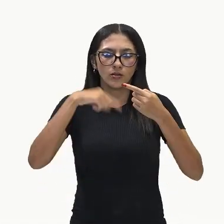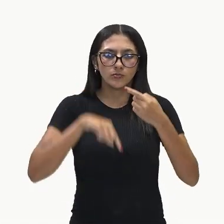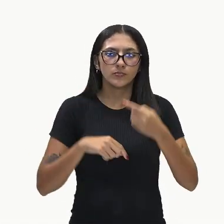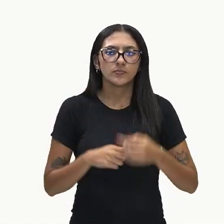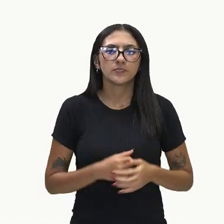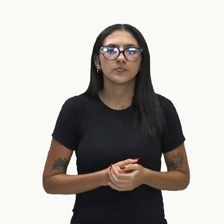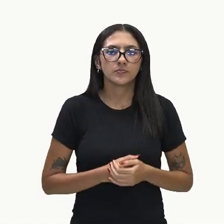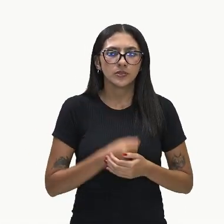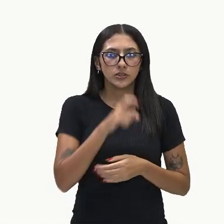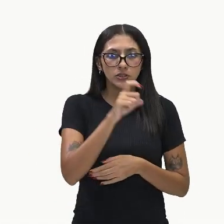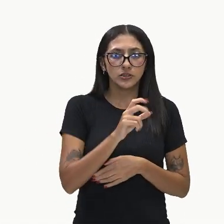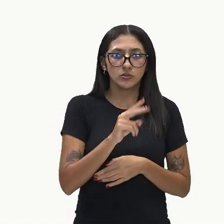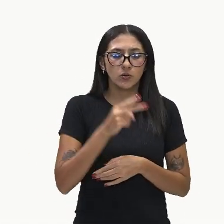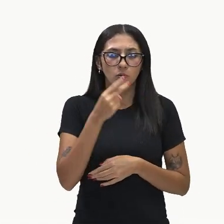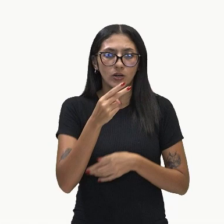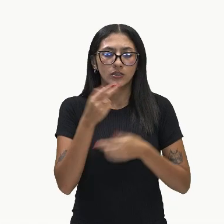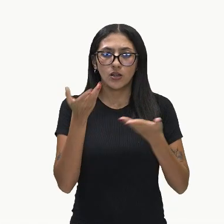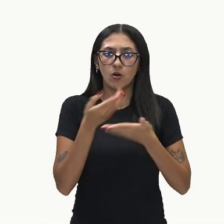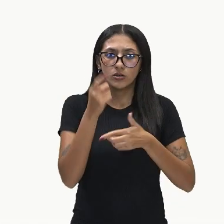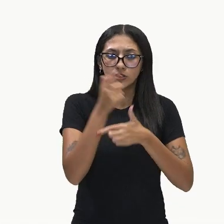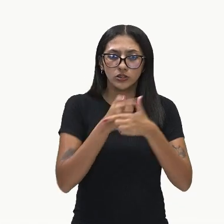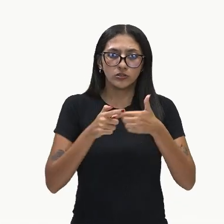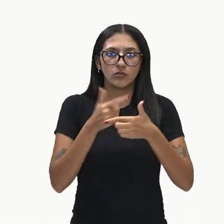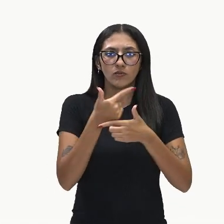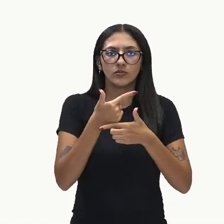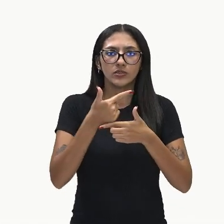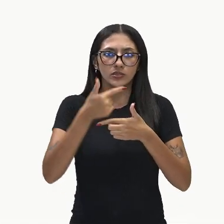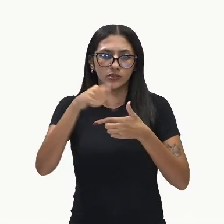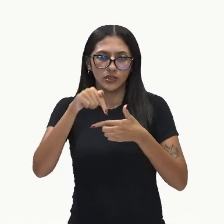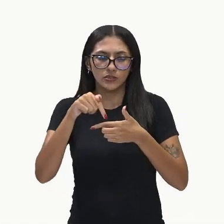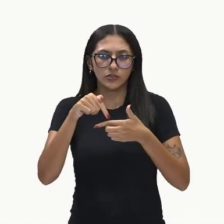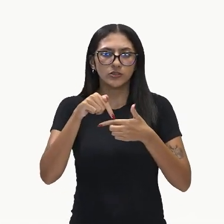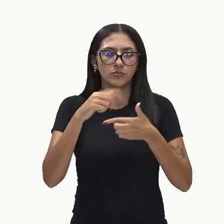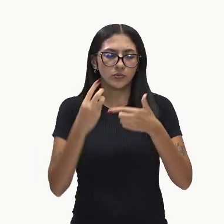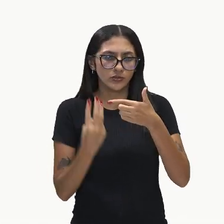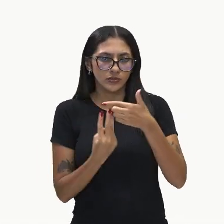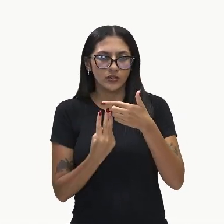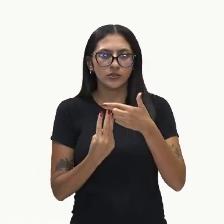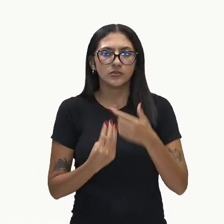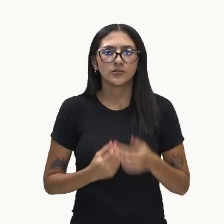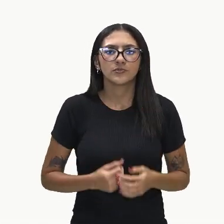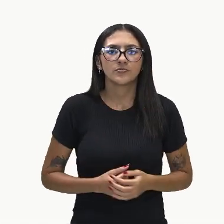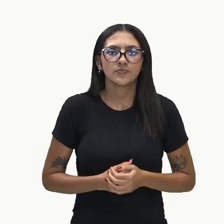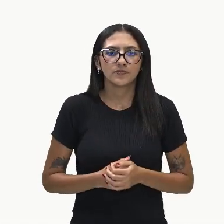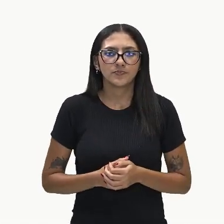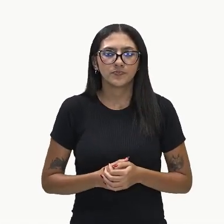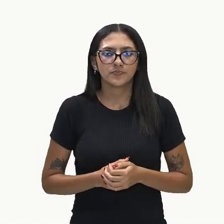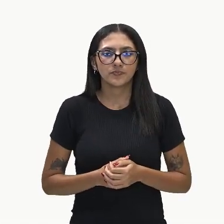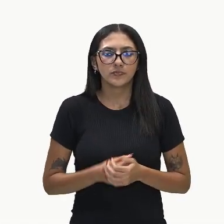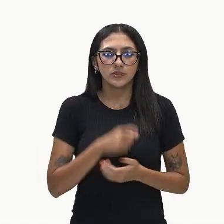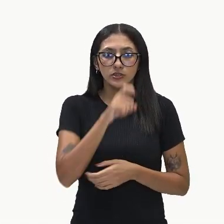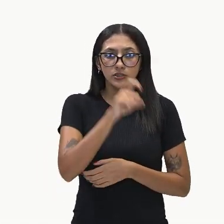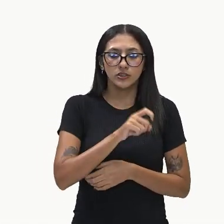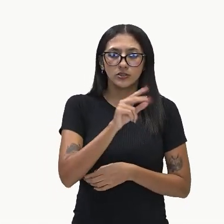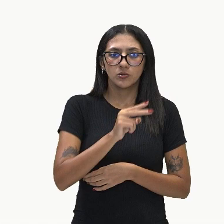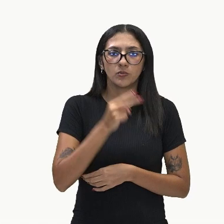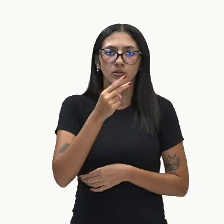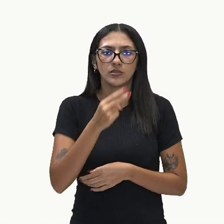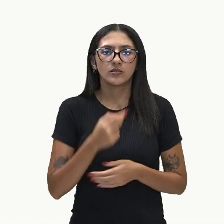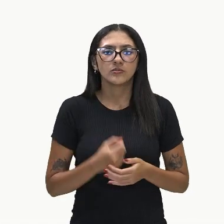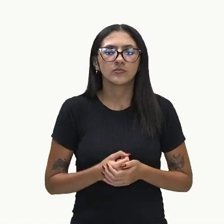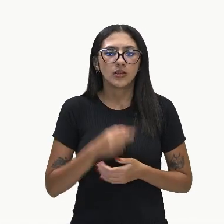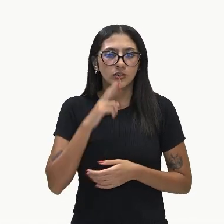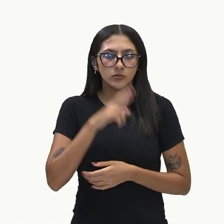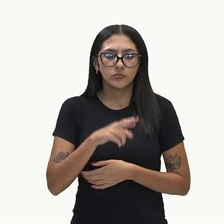antes passar dividindo. Ó. Operação inversa. E agora sim, 27 dividido por